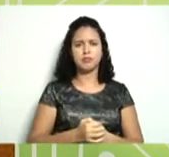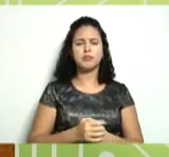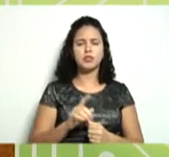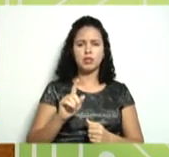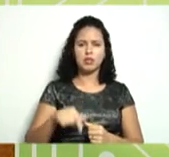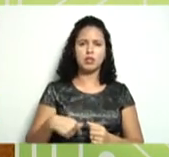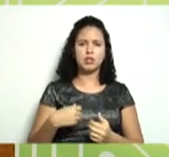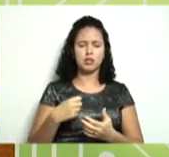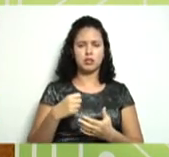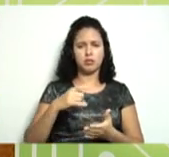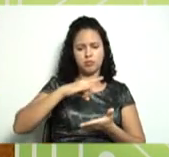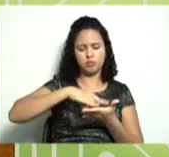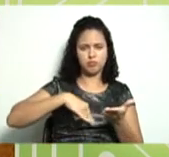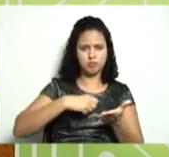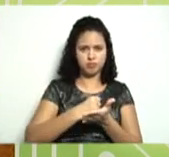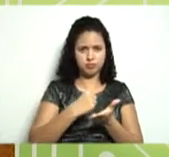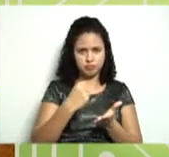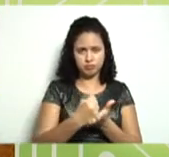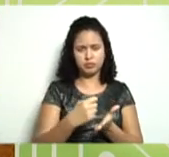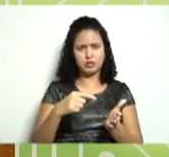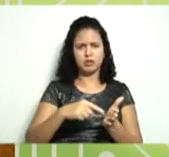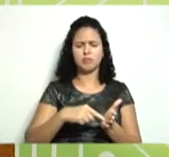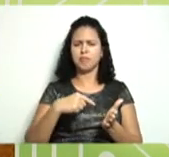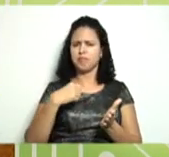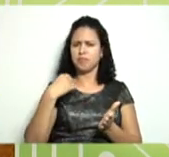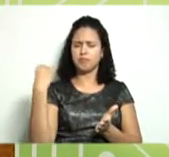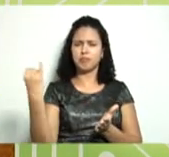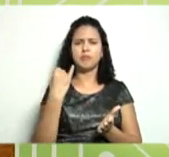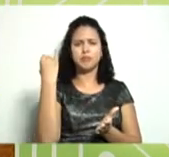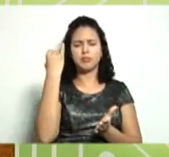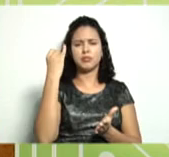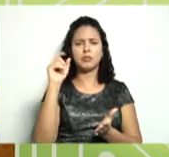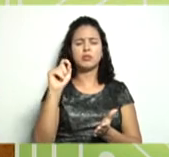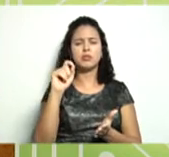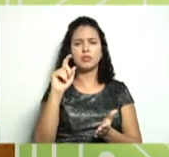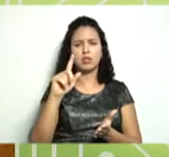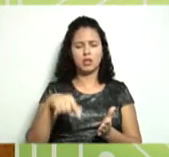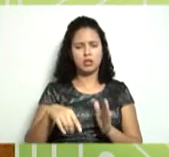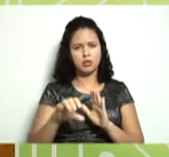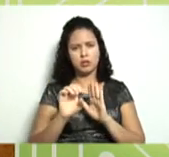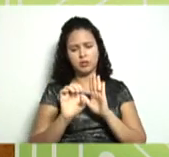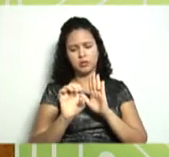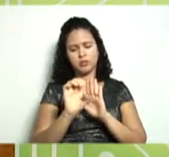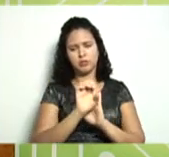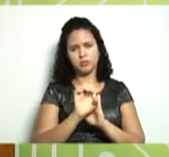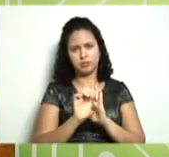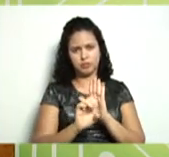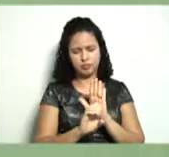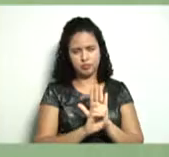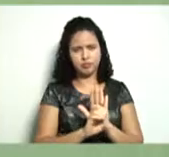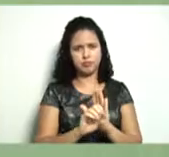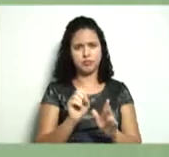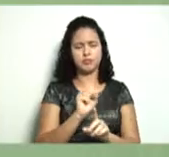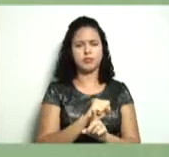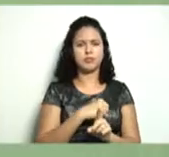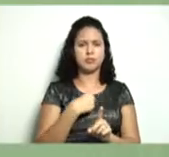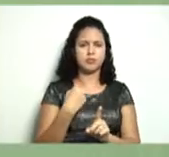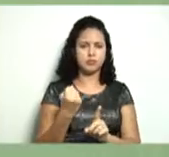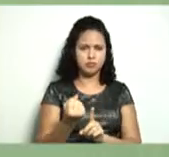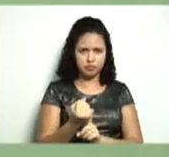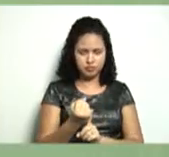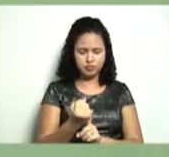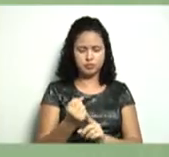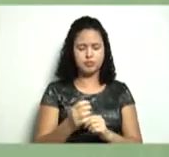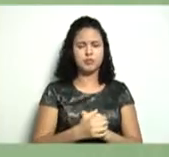seu documento essencial, que é o Estatuto Social. Vamos lá ao nosso primeiro